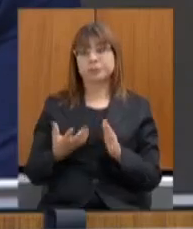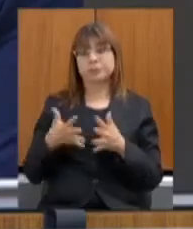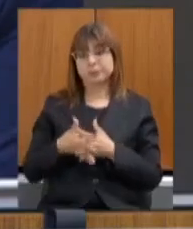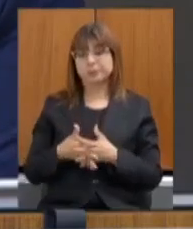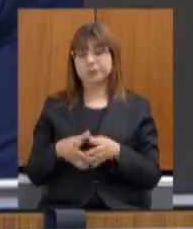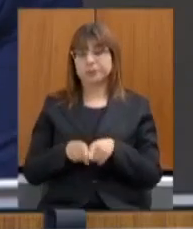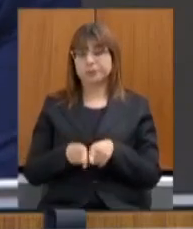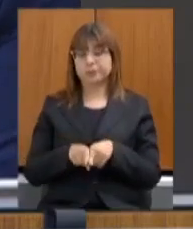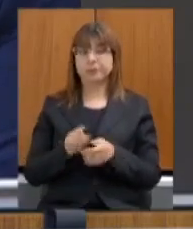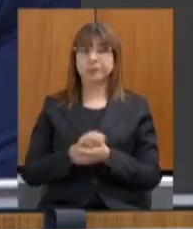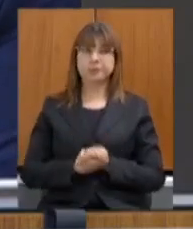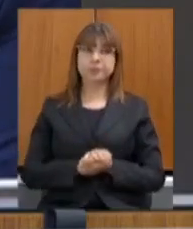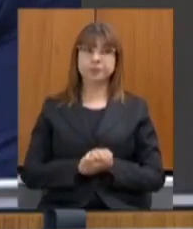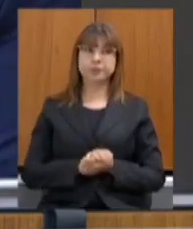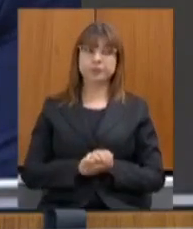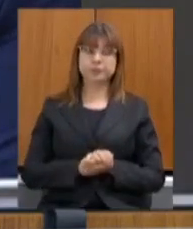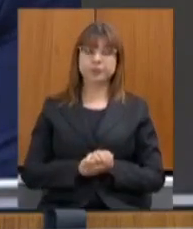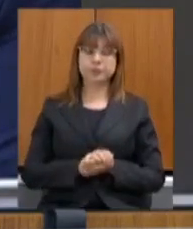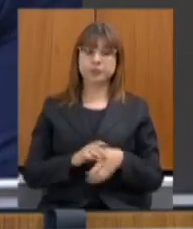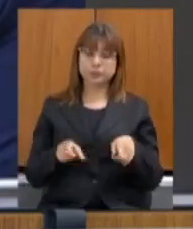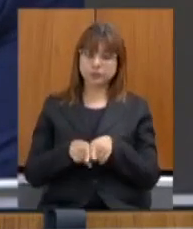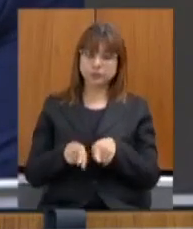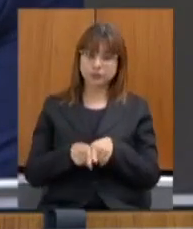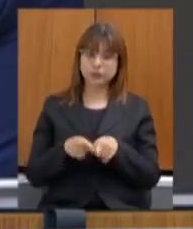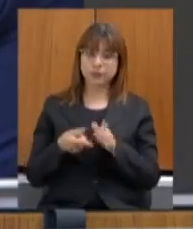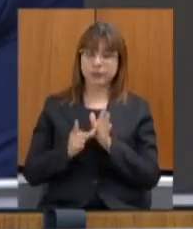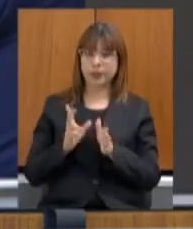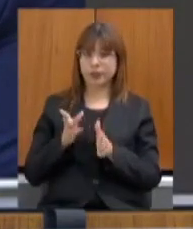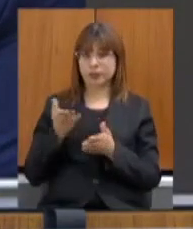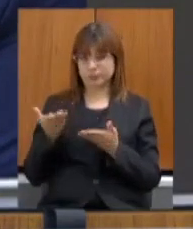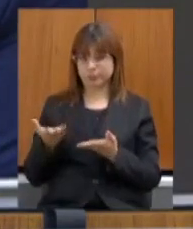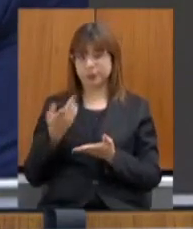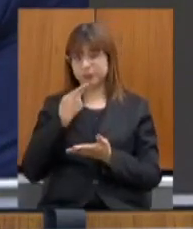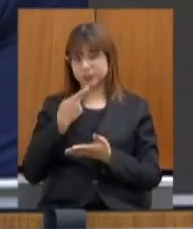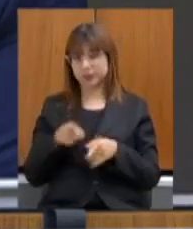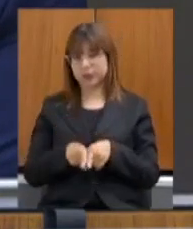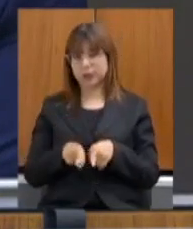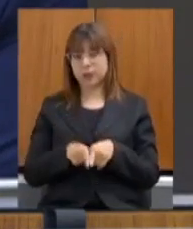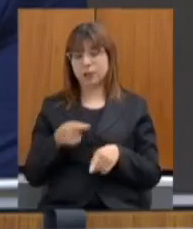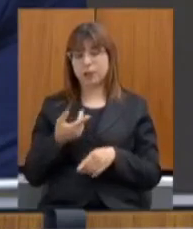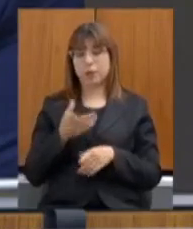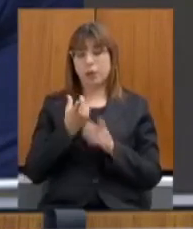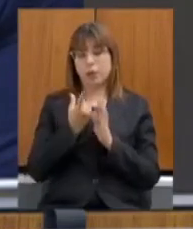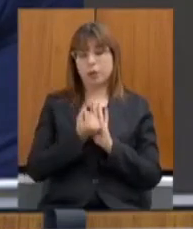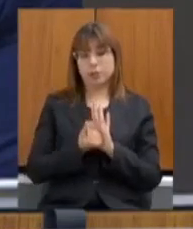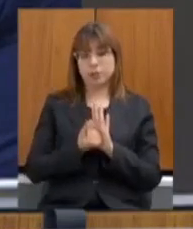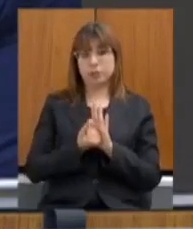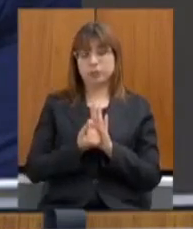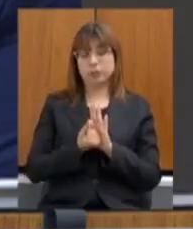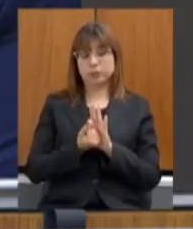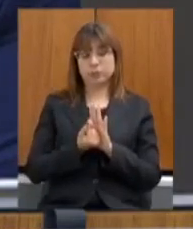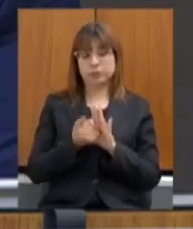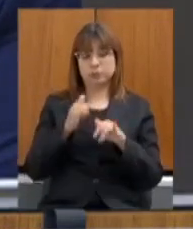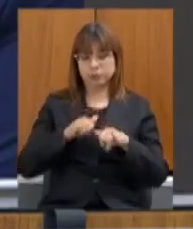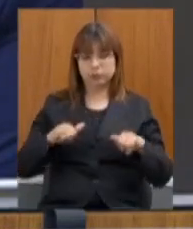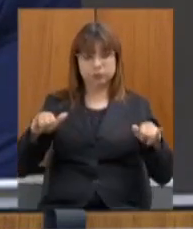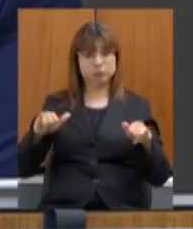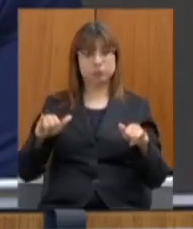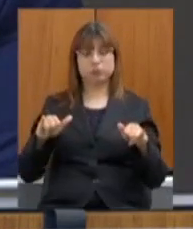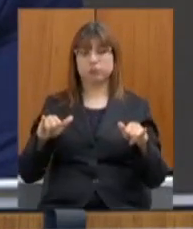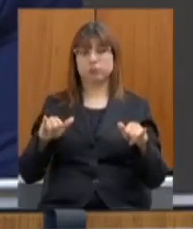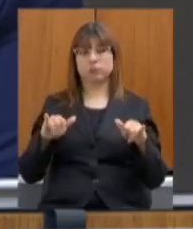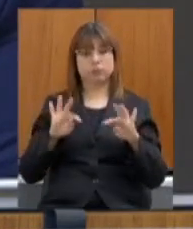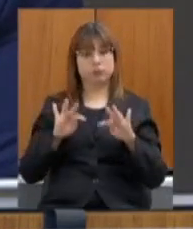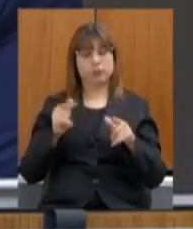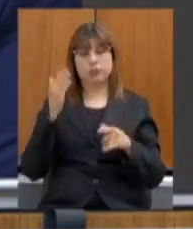Mas acho que, para além disso, como a senhora bem afirmou, o orçamento é público. Então, nós estamos sempre à disposição para discutir,